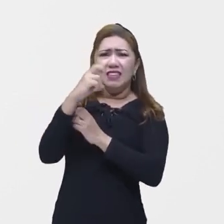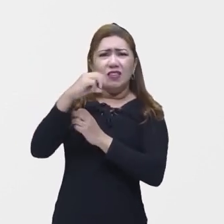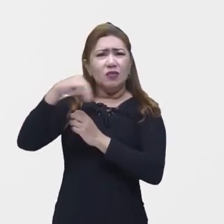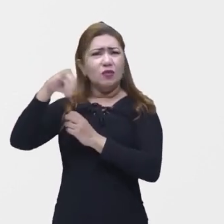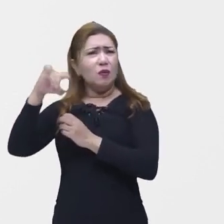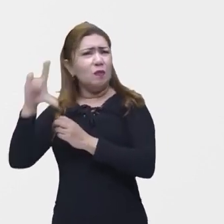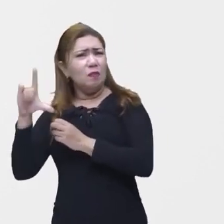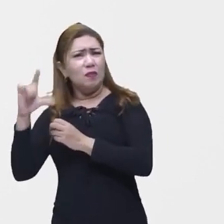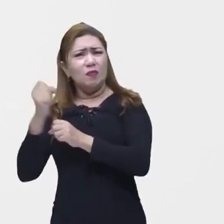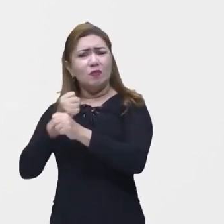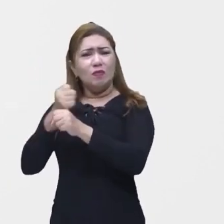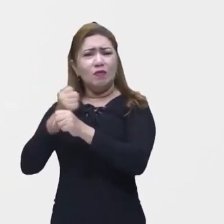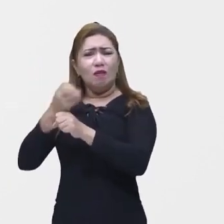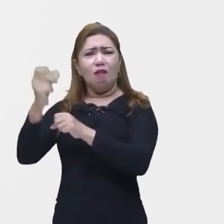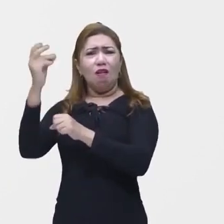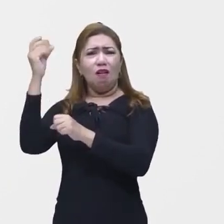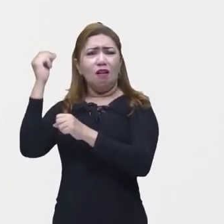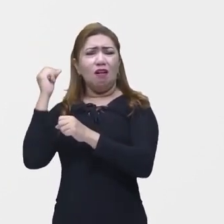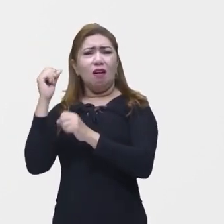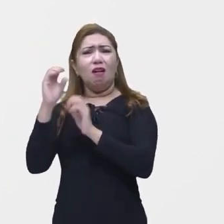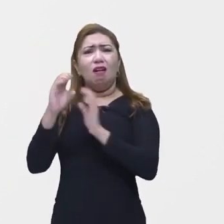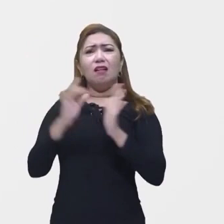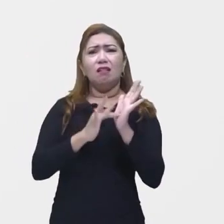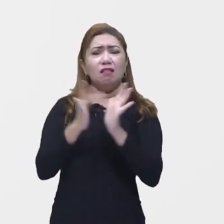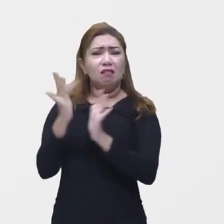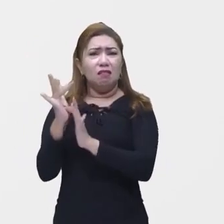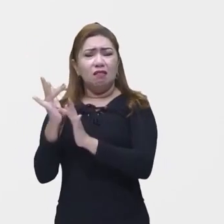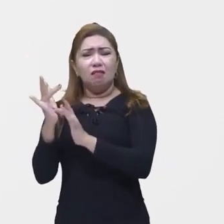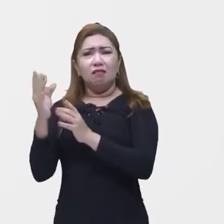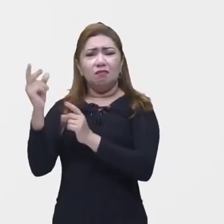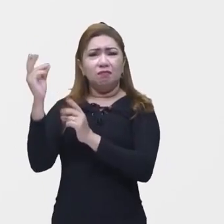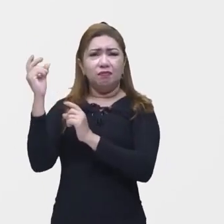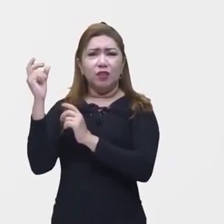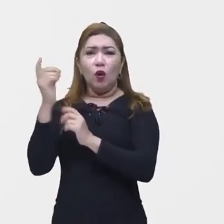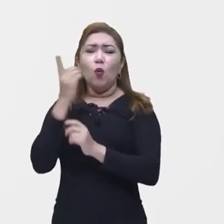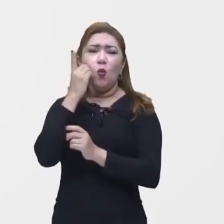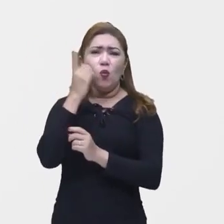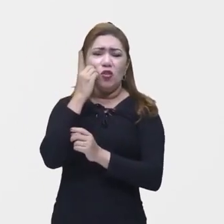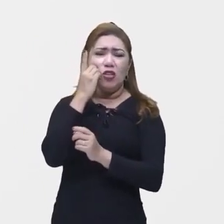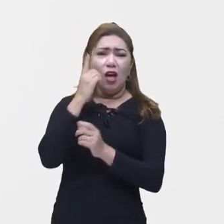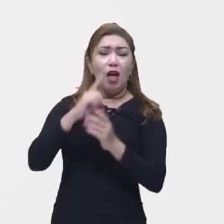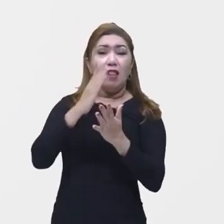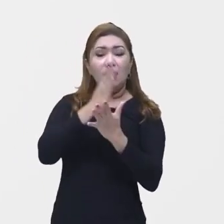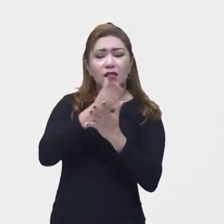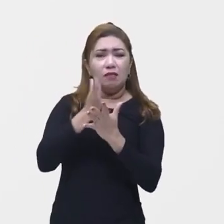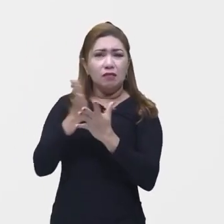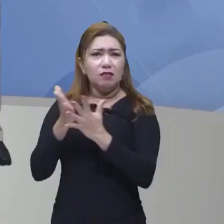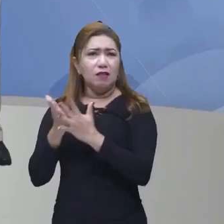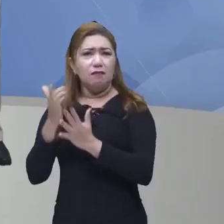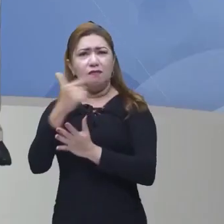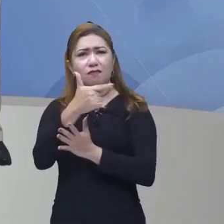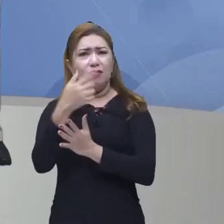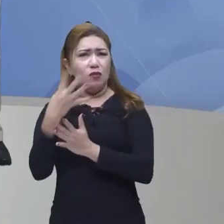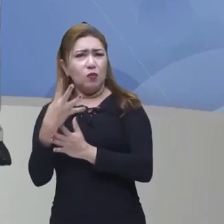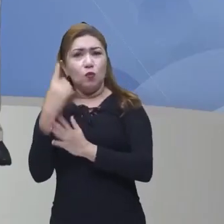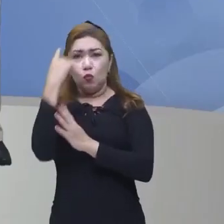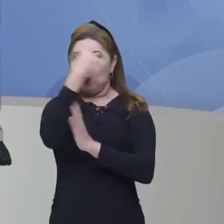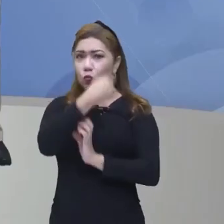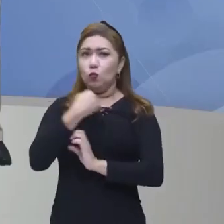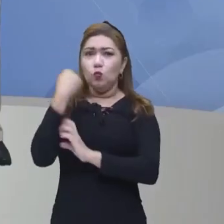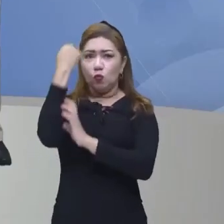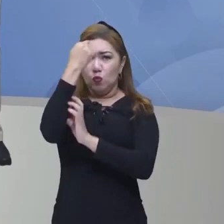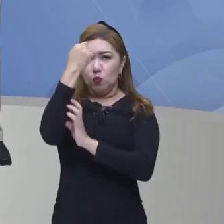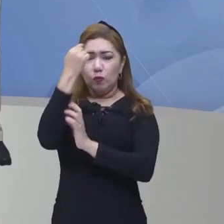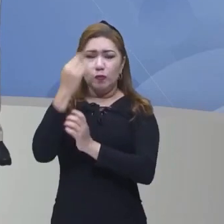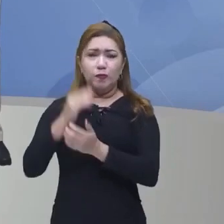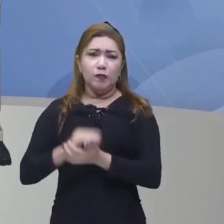antiga Babilônia, onde nós tivemos o dia dividido em 24 horas. Aqui comigo. Então, nós vemos